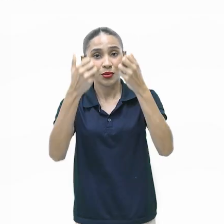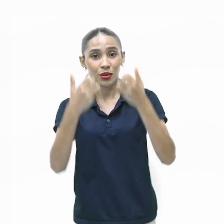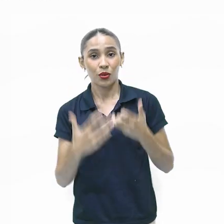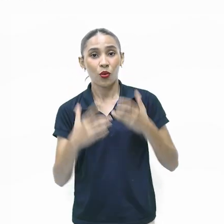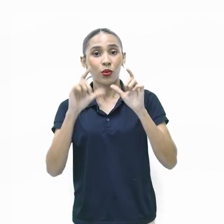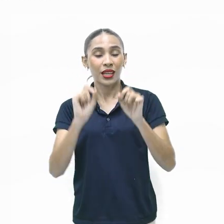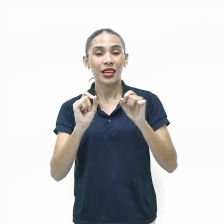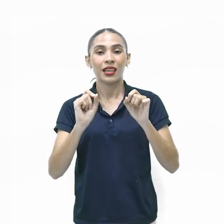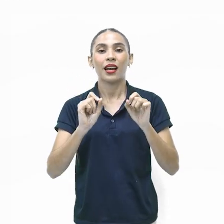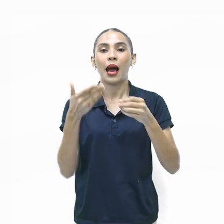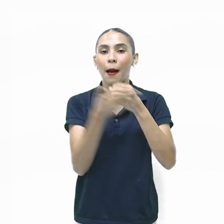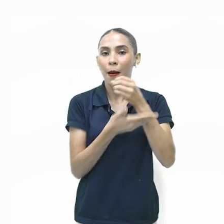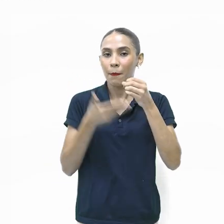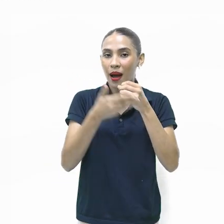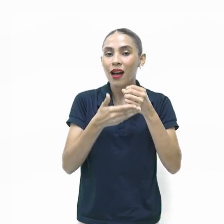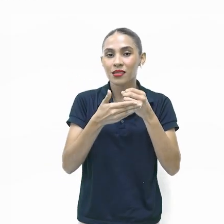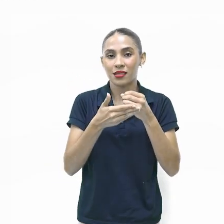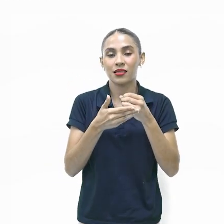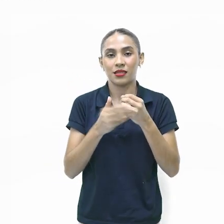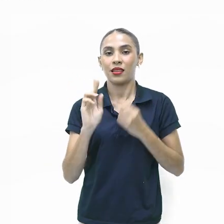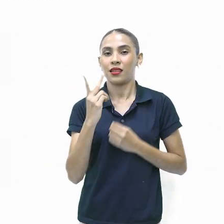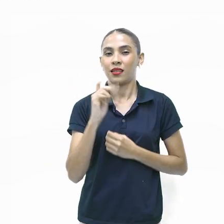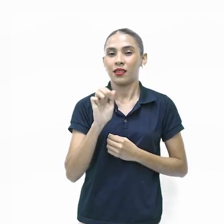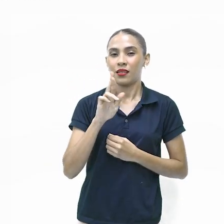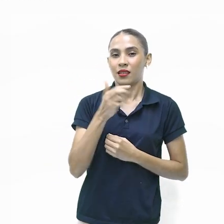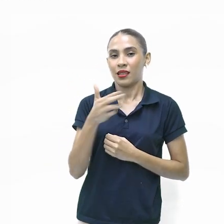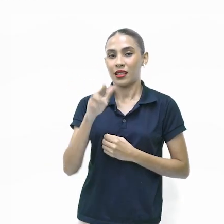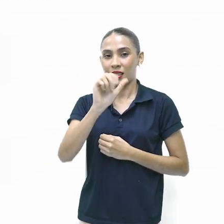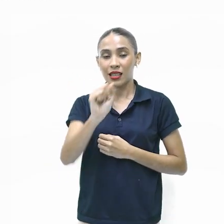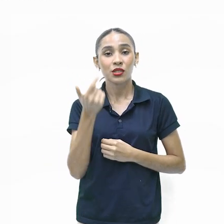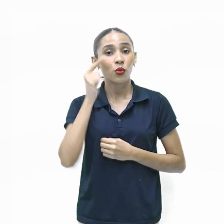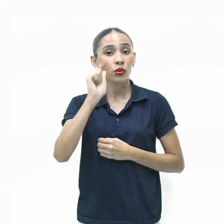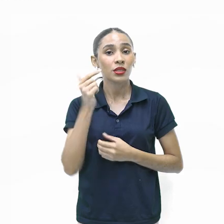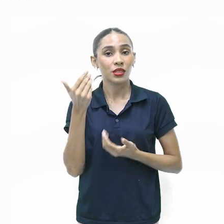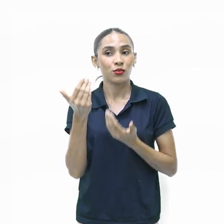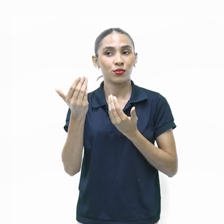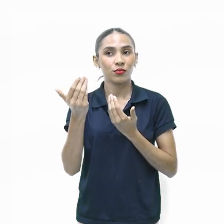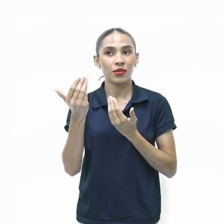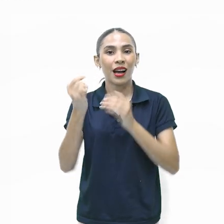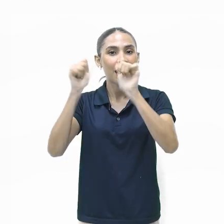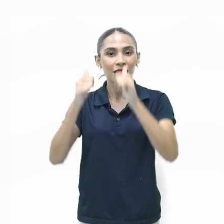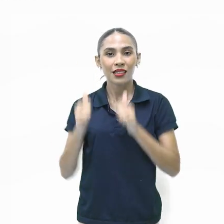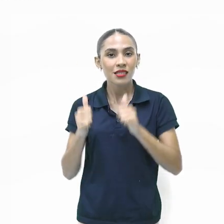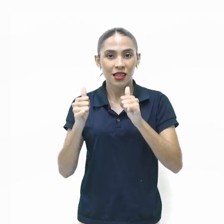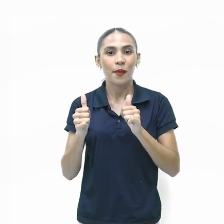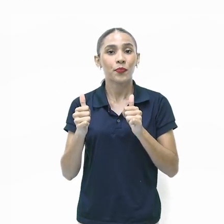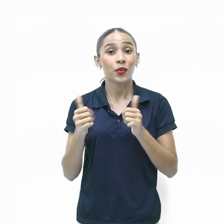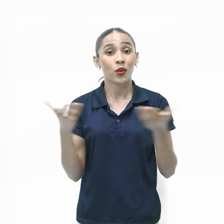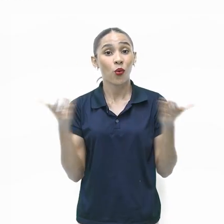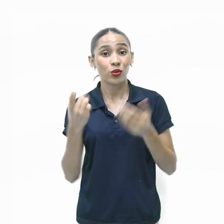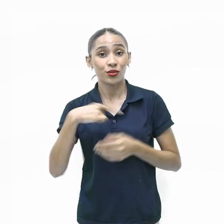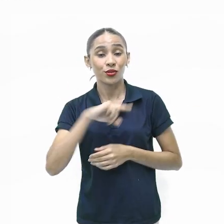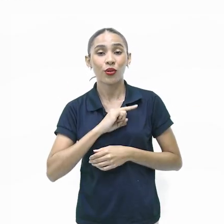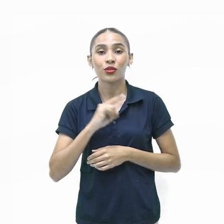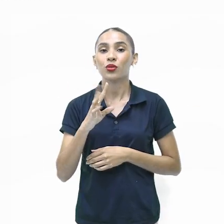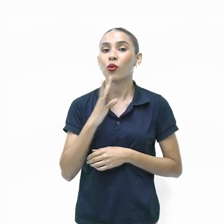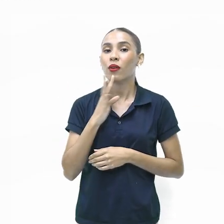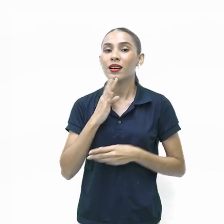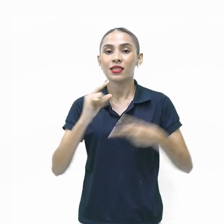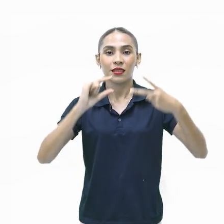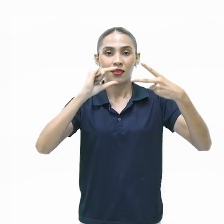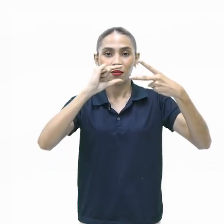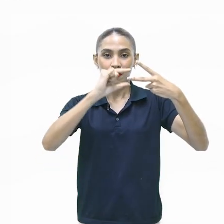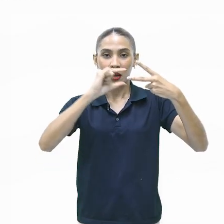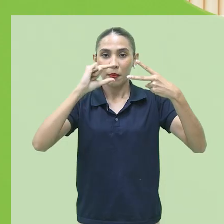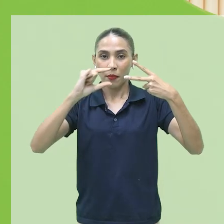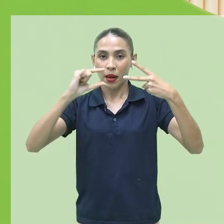revelou assim as bases estatísticas da herança e postulou a existência de uma unidade que atualmente a gente chama